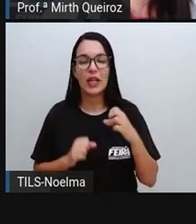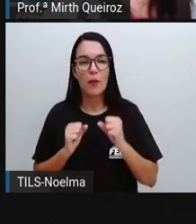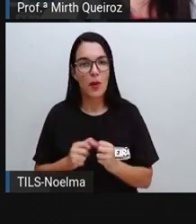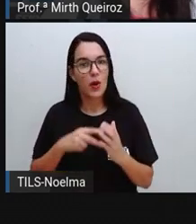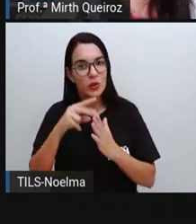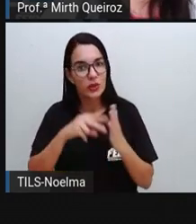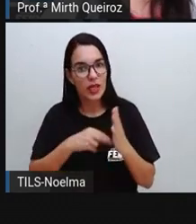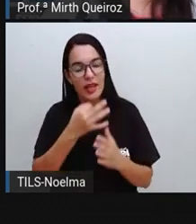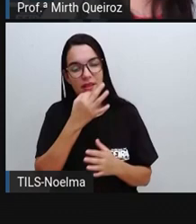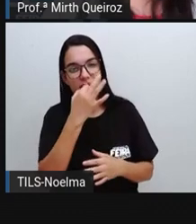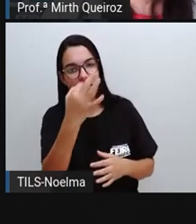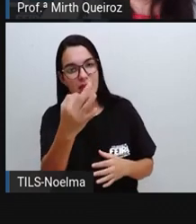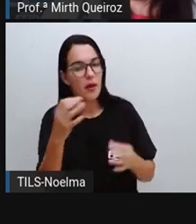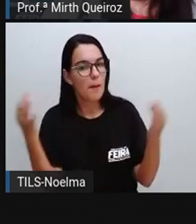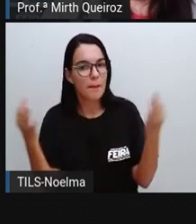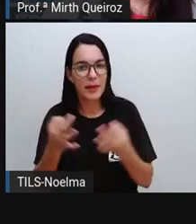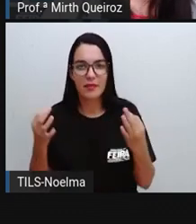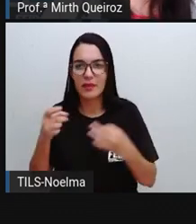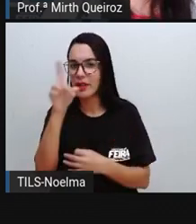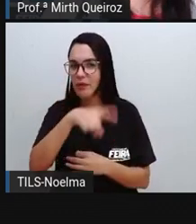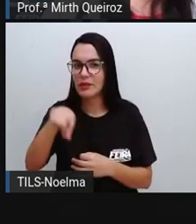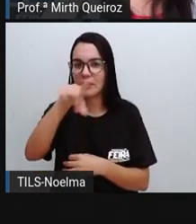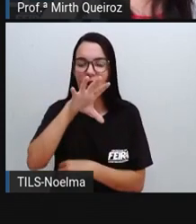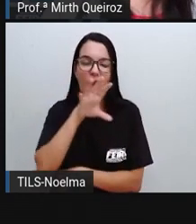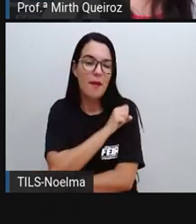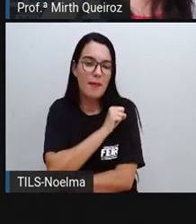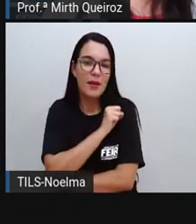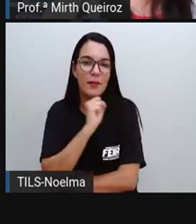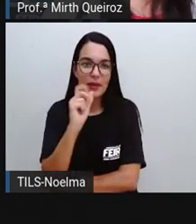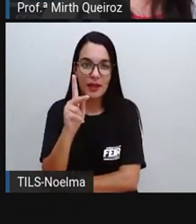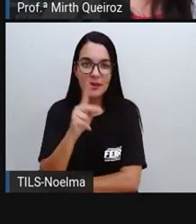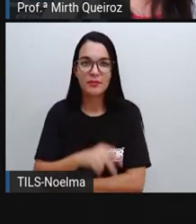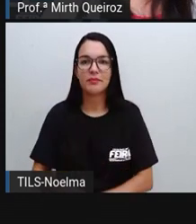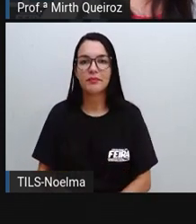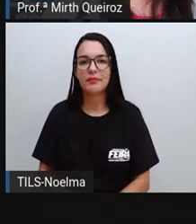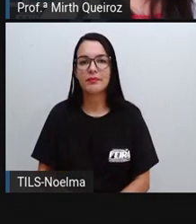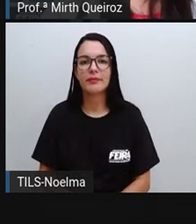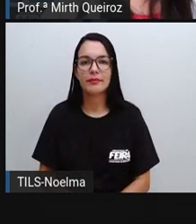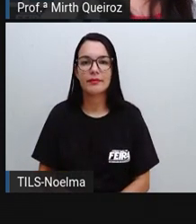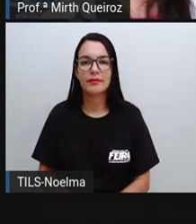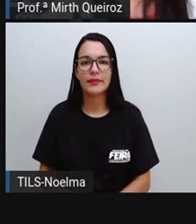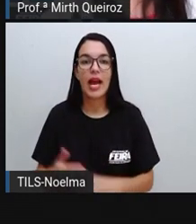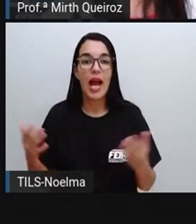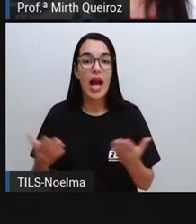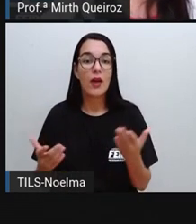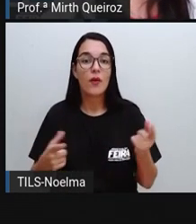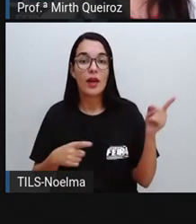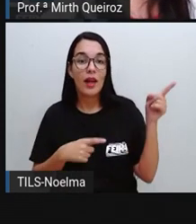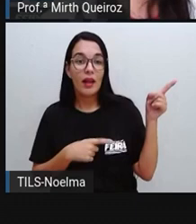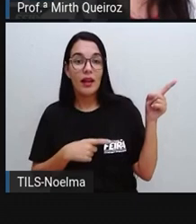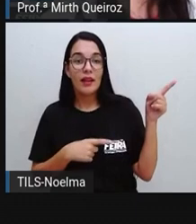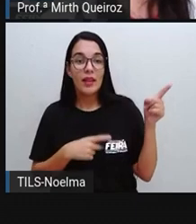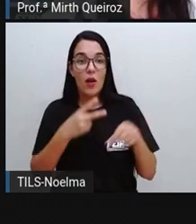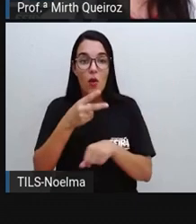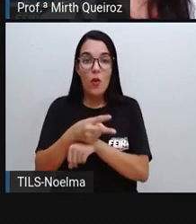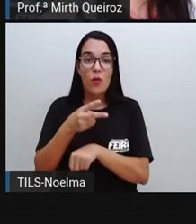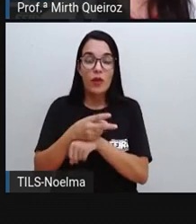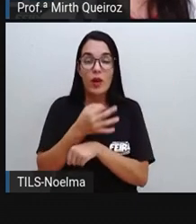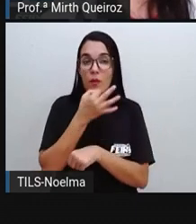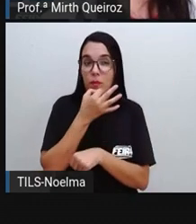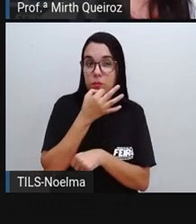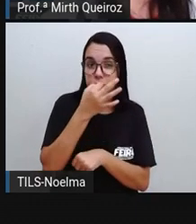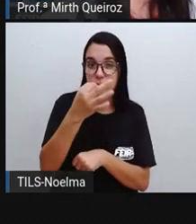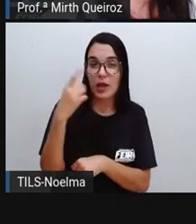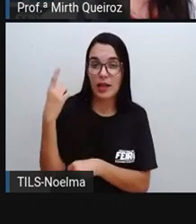Maravilhas. Vocês vão amar esses contos. E aí eu trouxe aqui um vídeo de